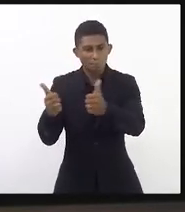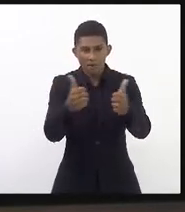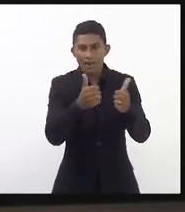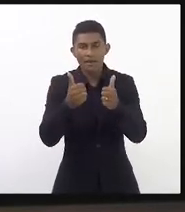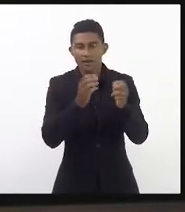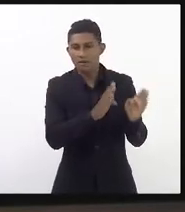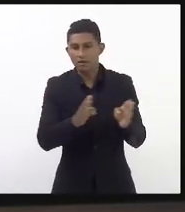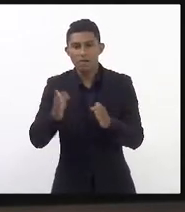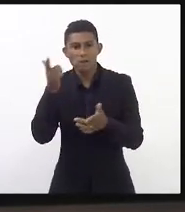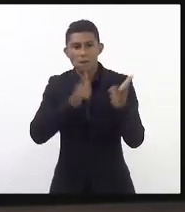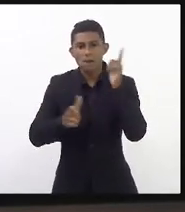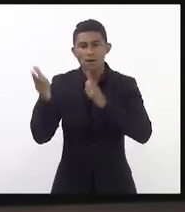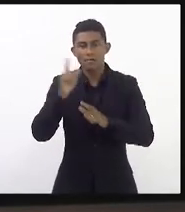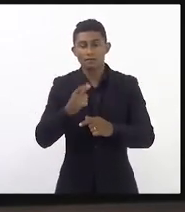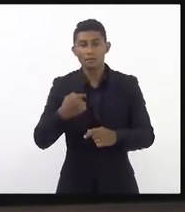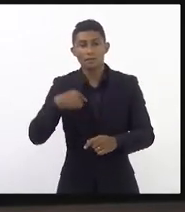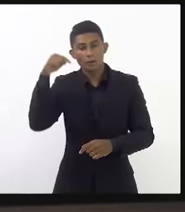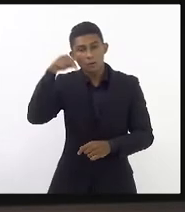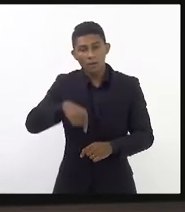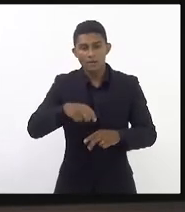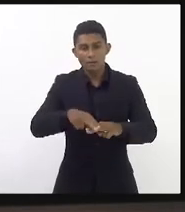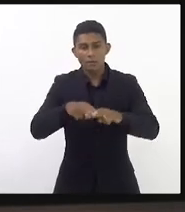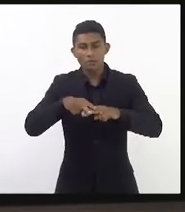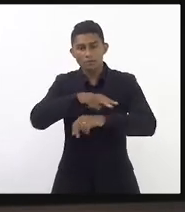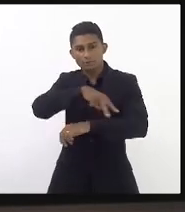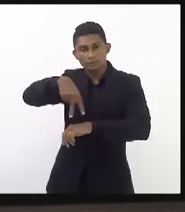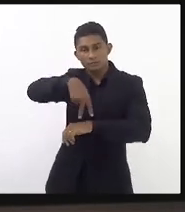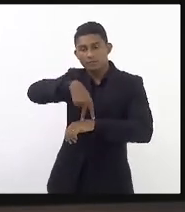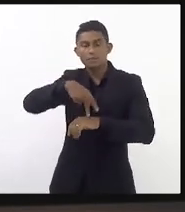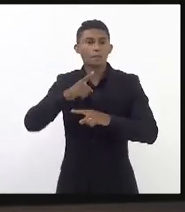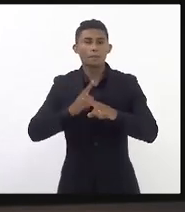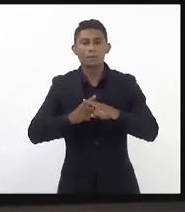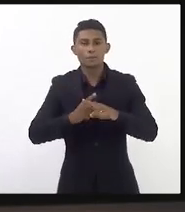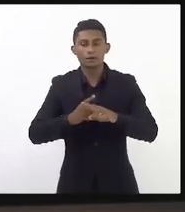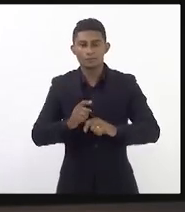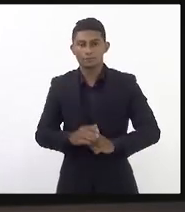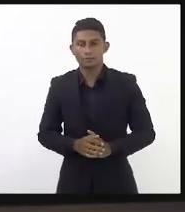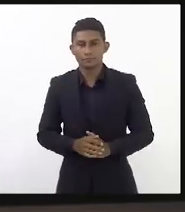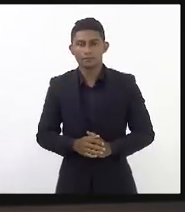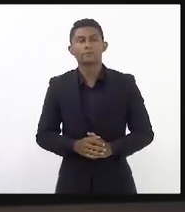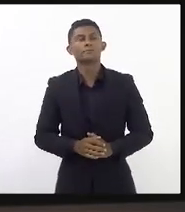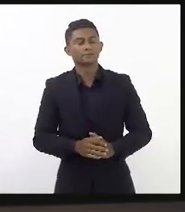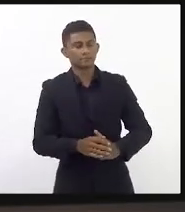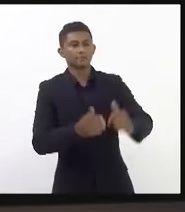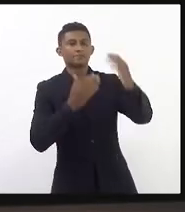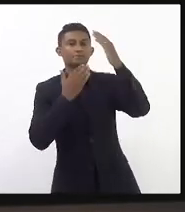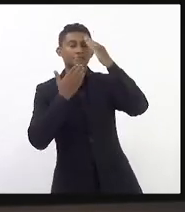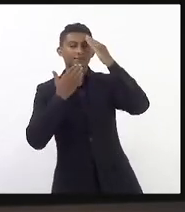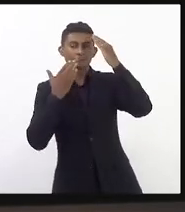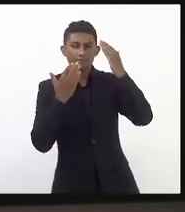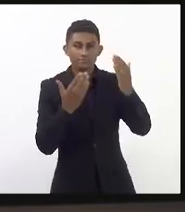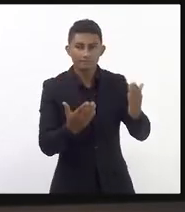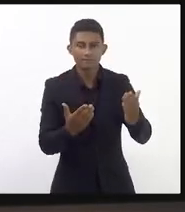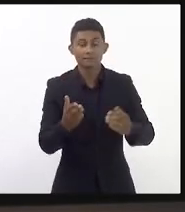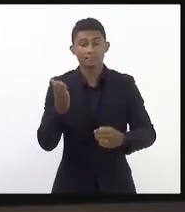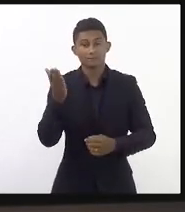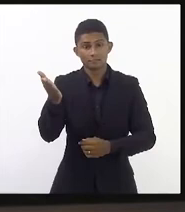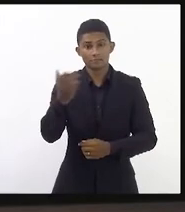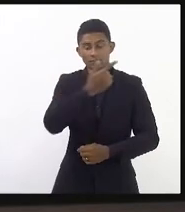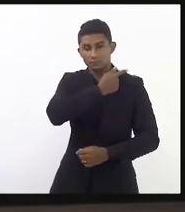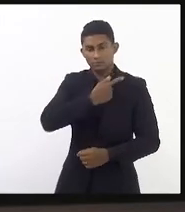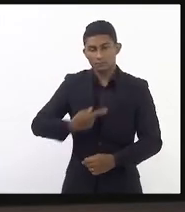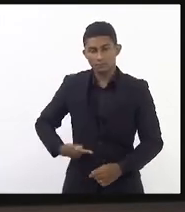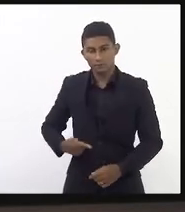verdade. Meu motivo hoje de subir aqui, presidente, é para agradecer o nosso governador Cláudio